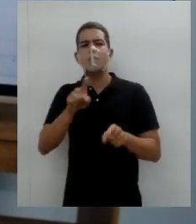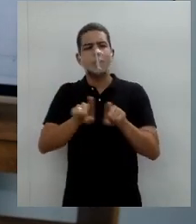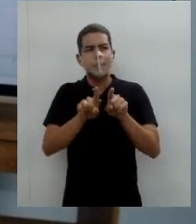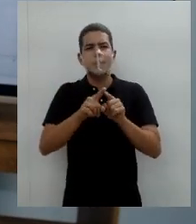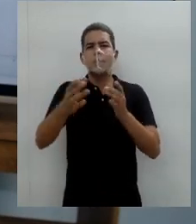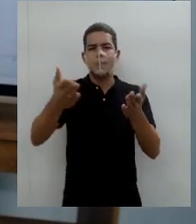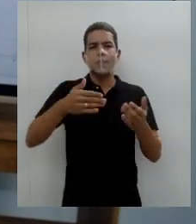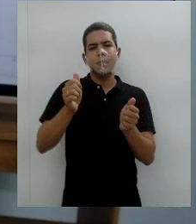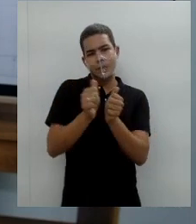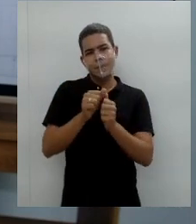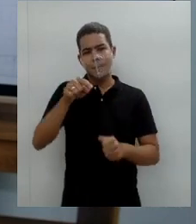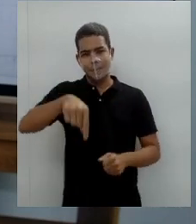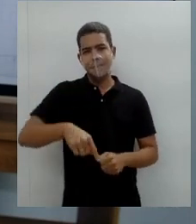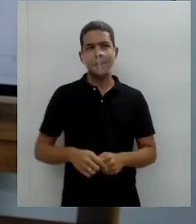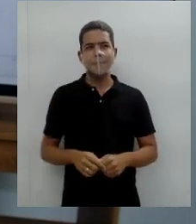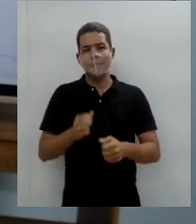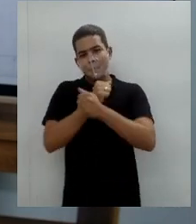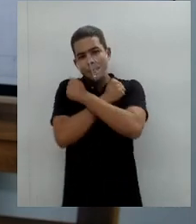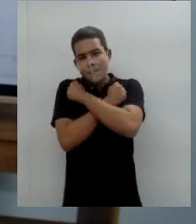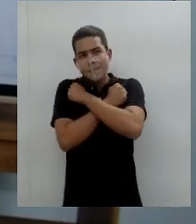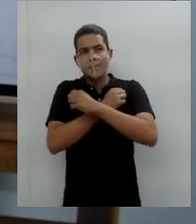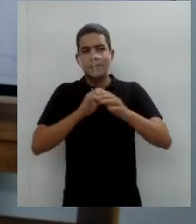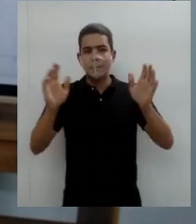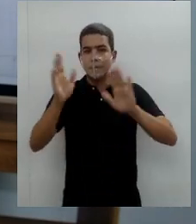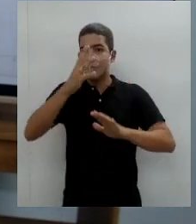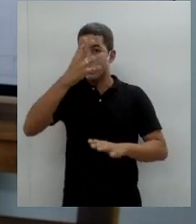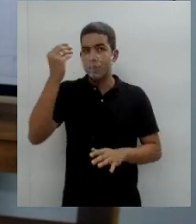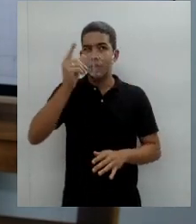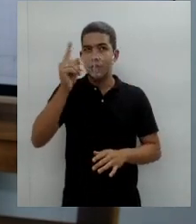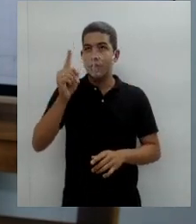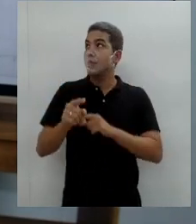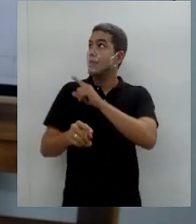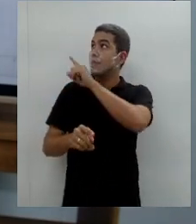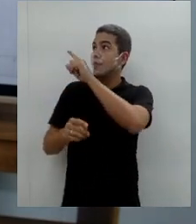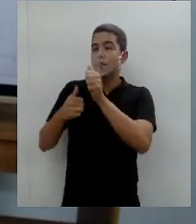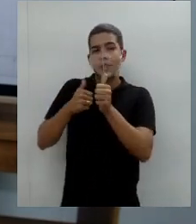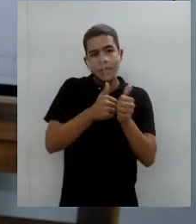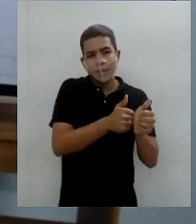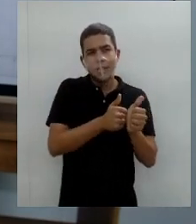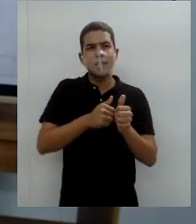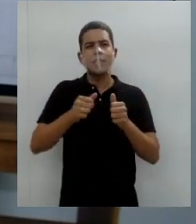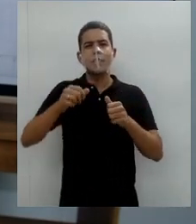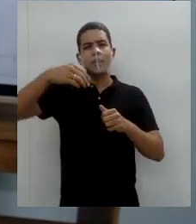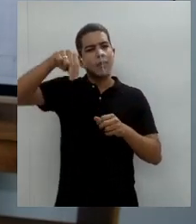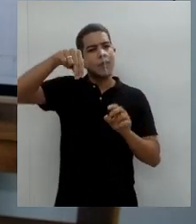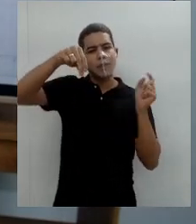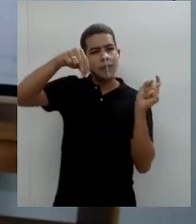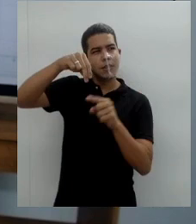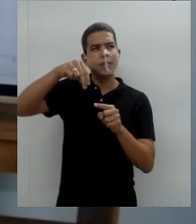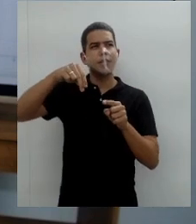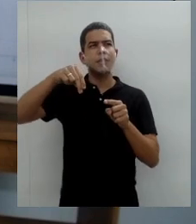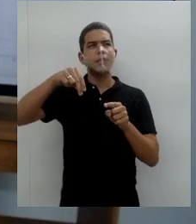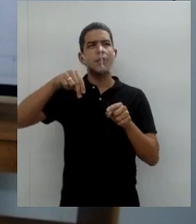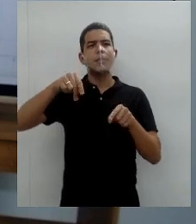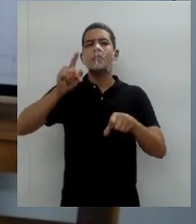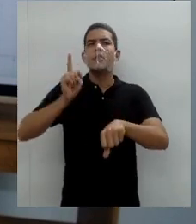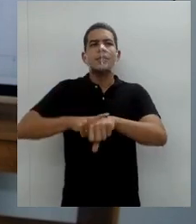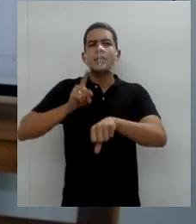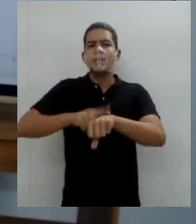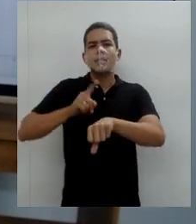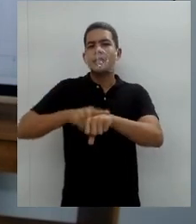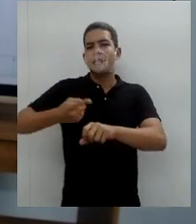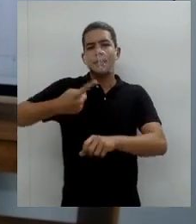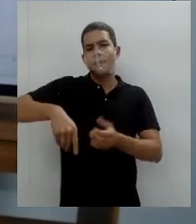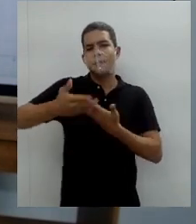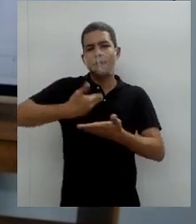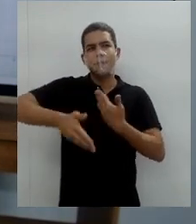comigo nessa aula de amanhã também. Abraço e não esquece, se inscreve no canal, ativa a notificação e o tempo todo a gente vai estar